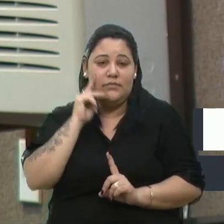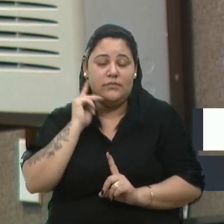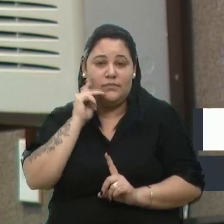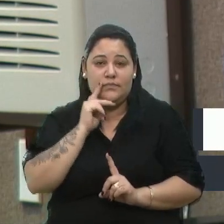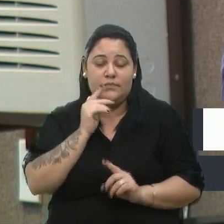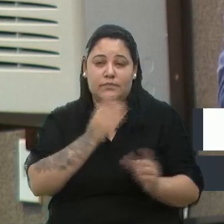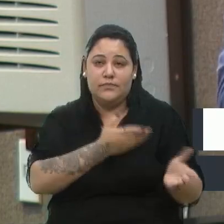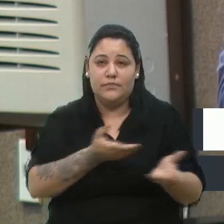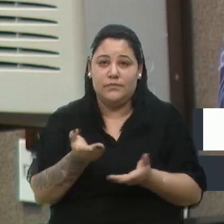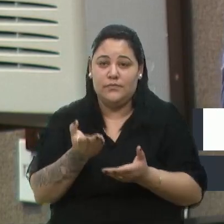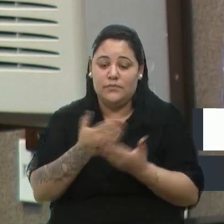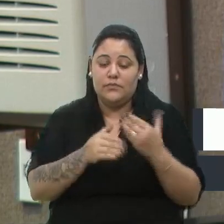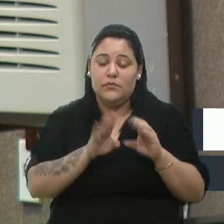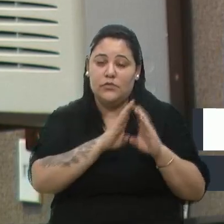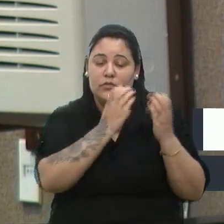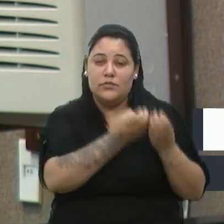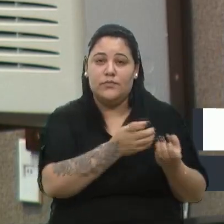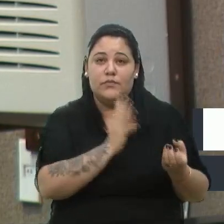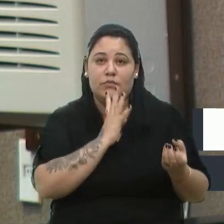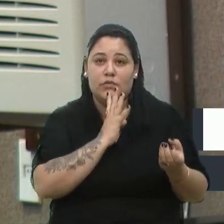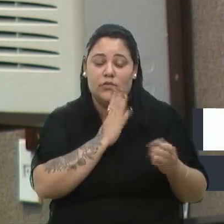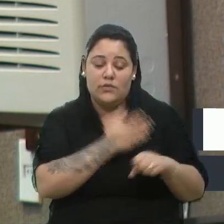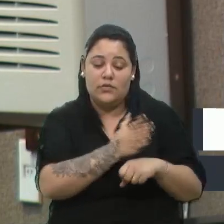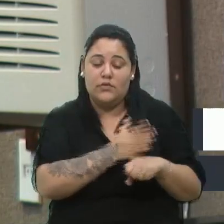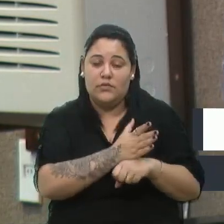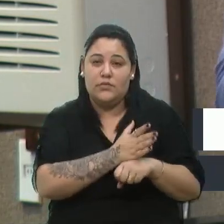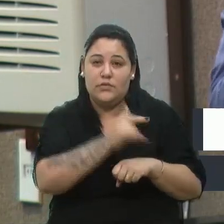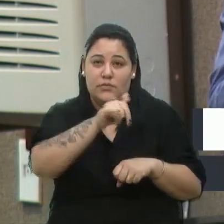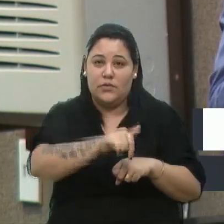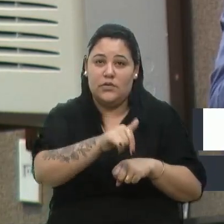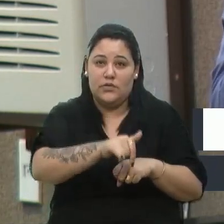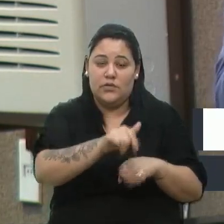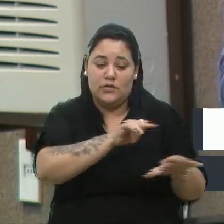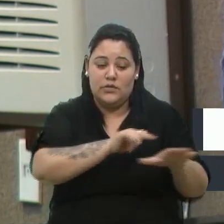comunidade, né, a conhecer e participar da